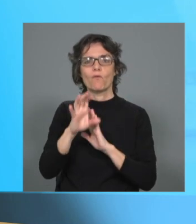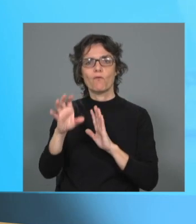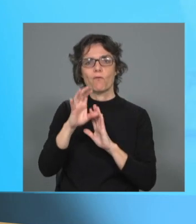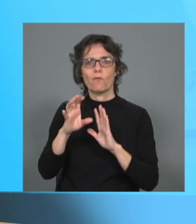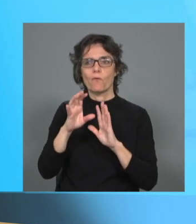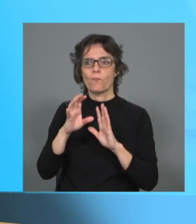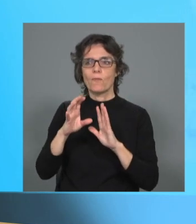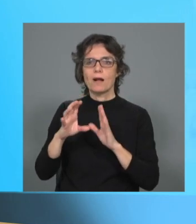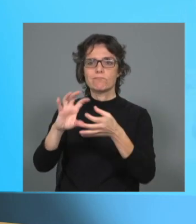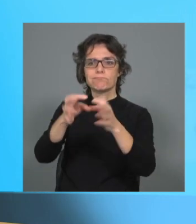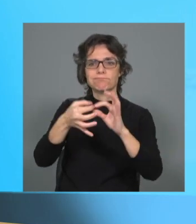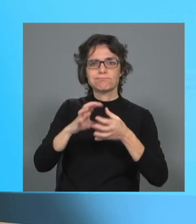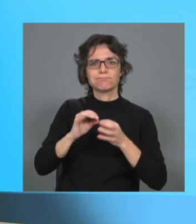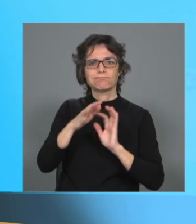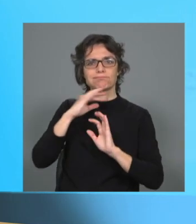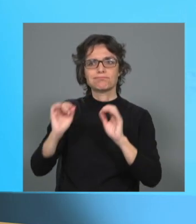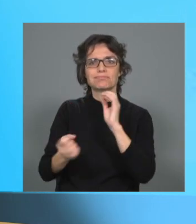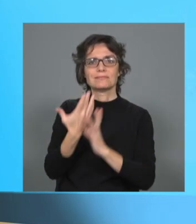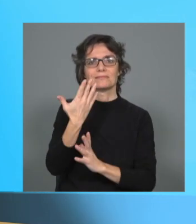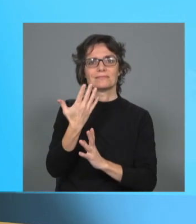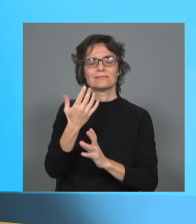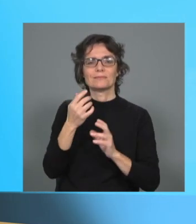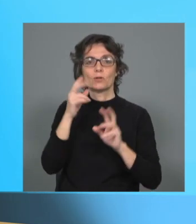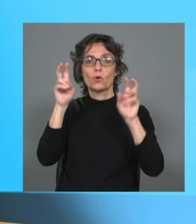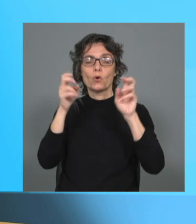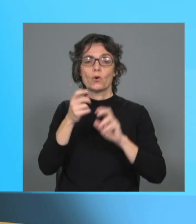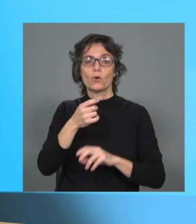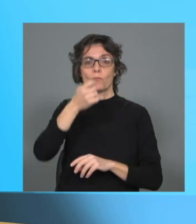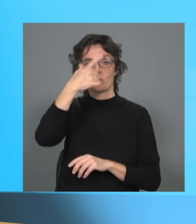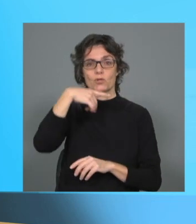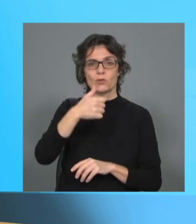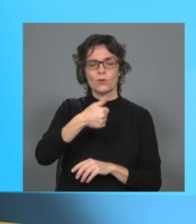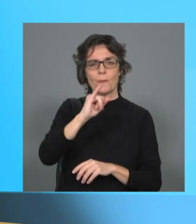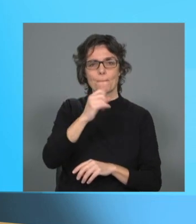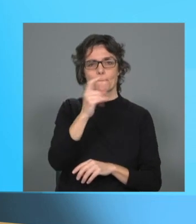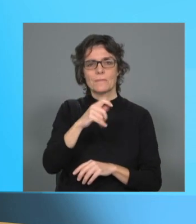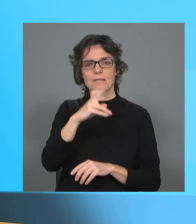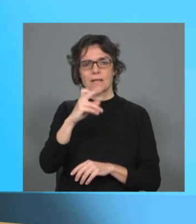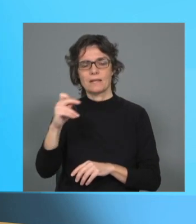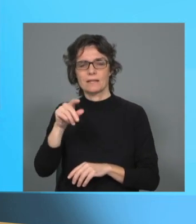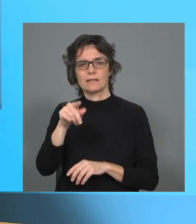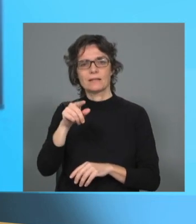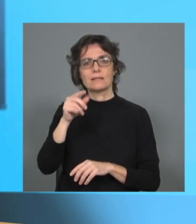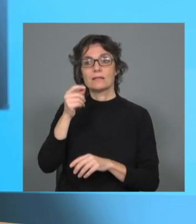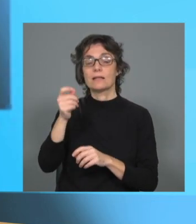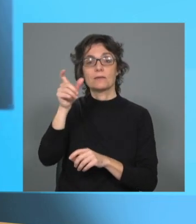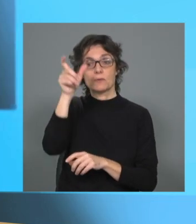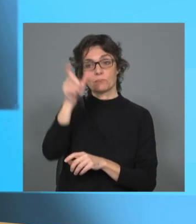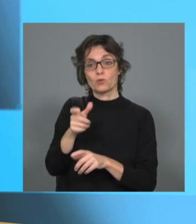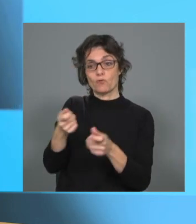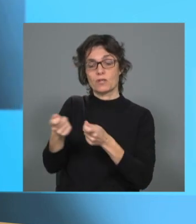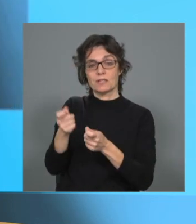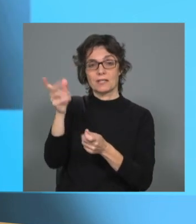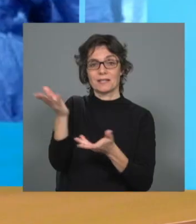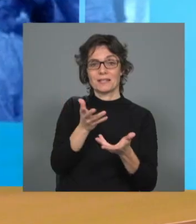família. Chama-se Uma História Bizarra e Júlio Martin, encenador, é a pessoa indicada para nos falar deste projeto. Que